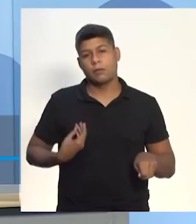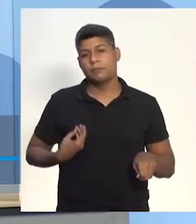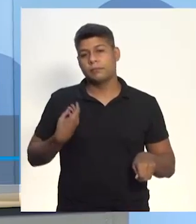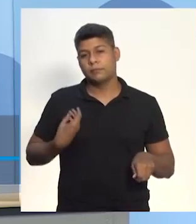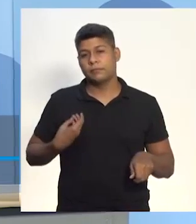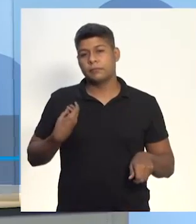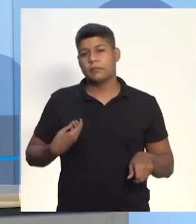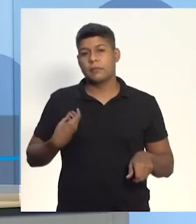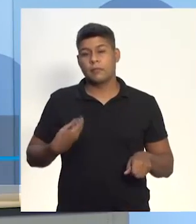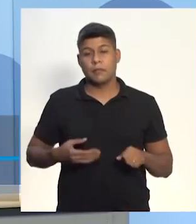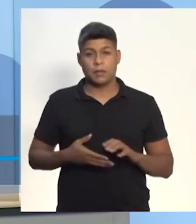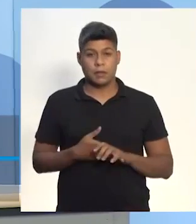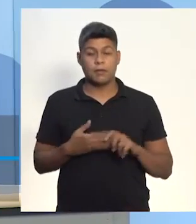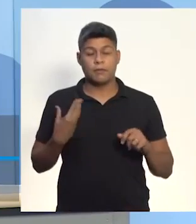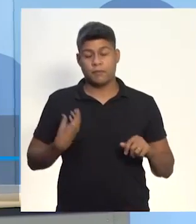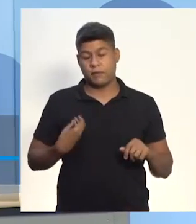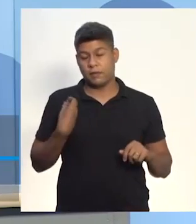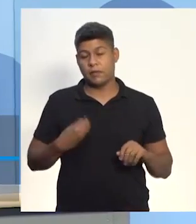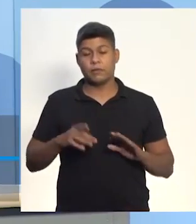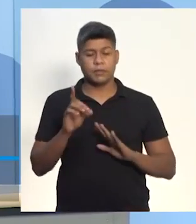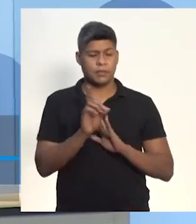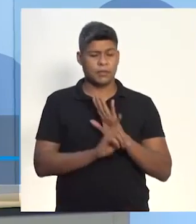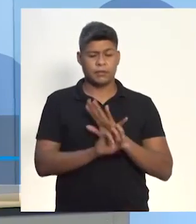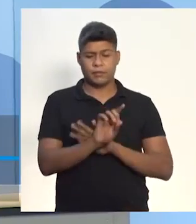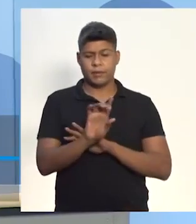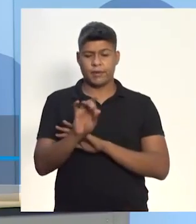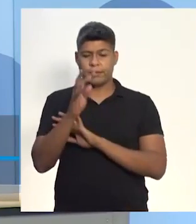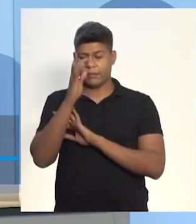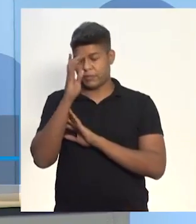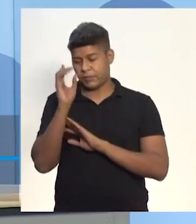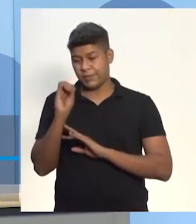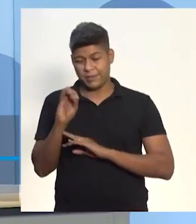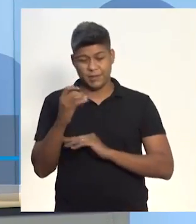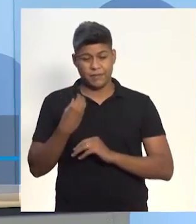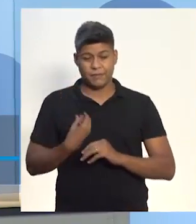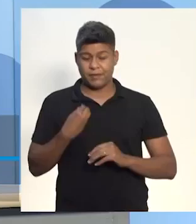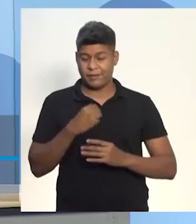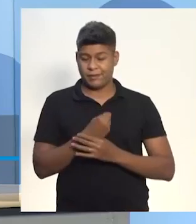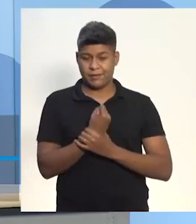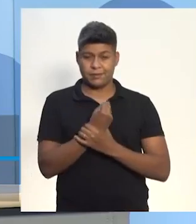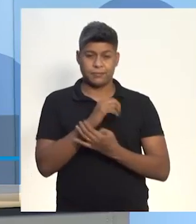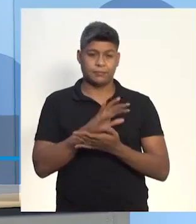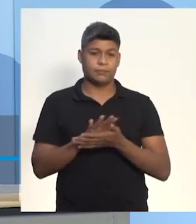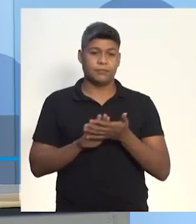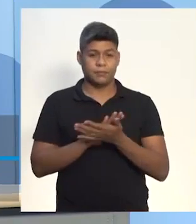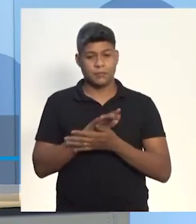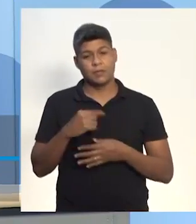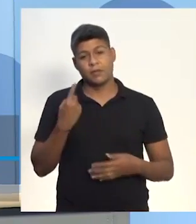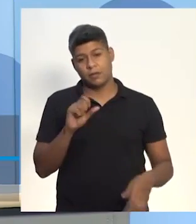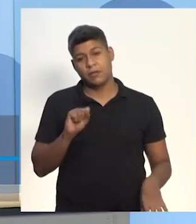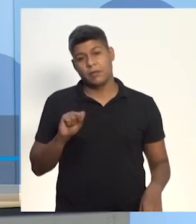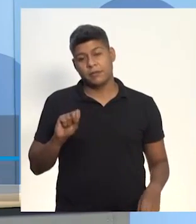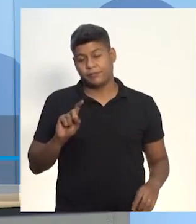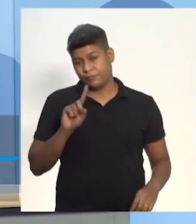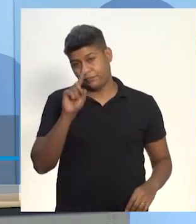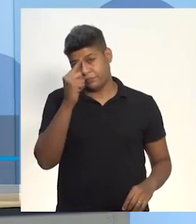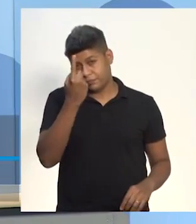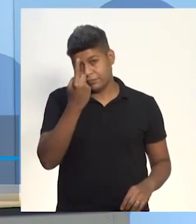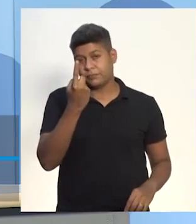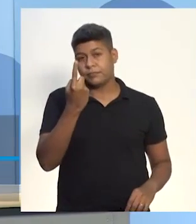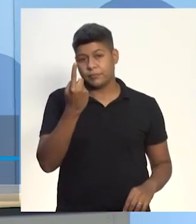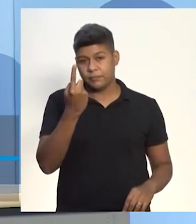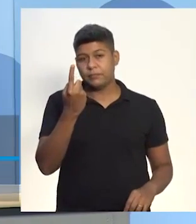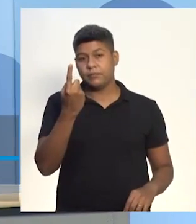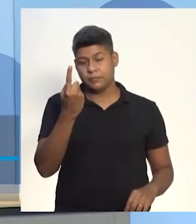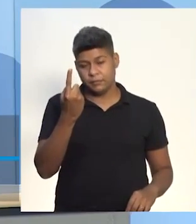Então, a vida é um direito máximo. Se essa vida ela não está sendo garantida, né, nós criamos as condições mínimas, e